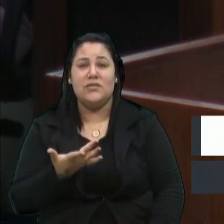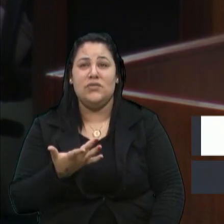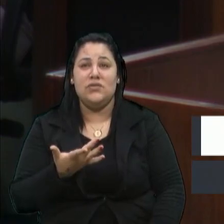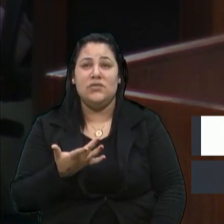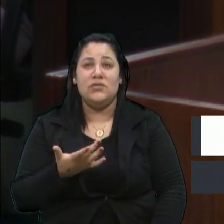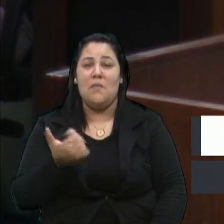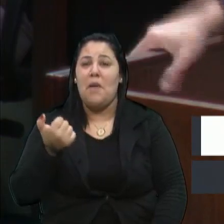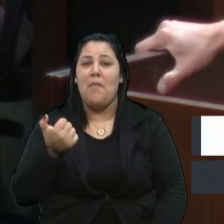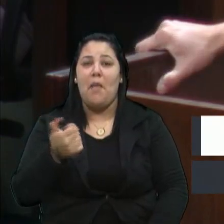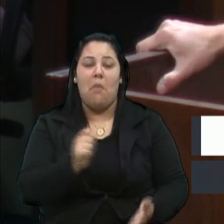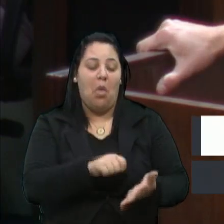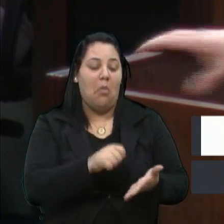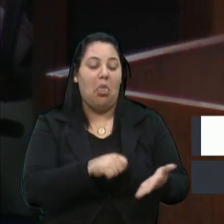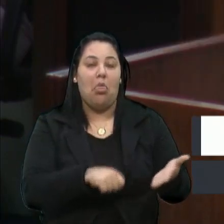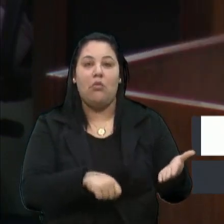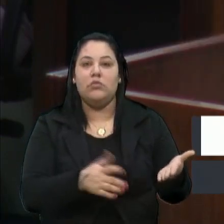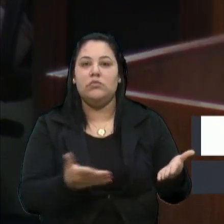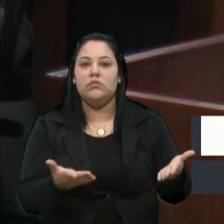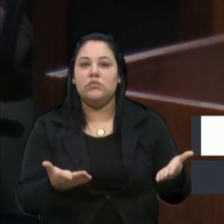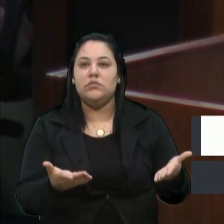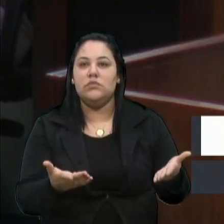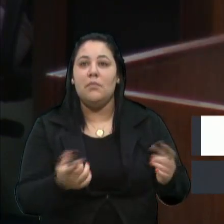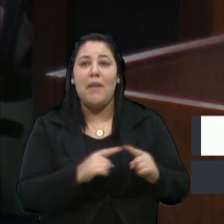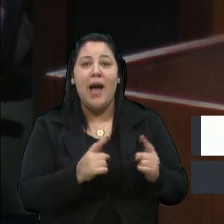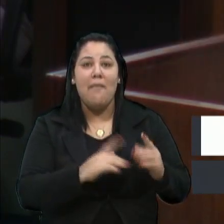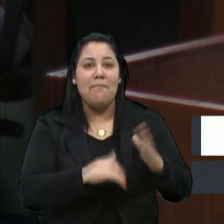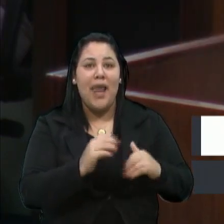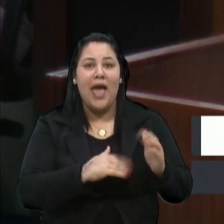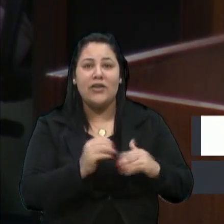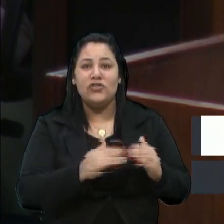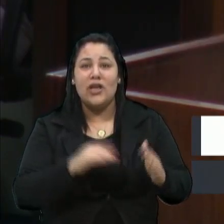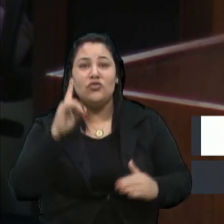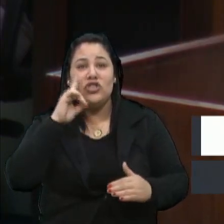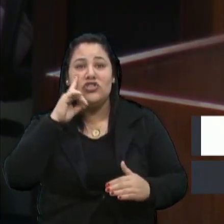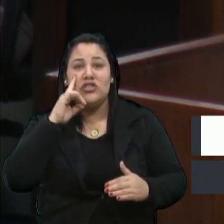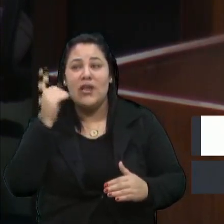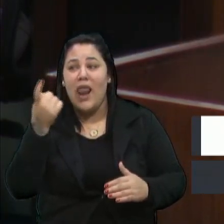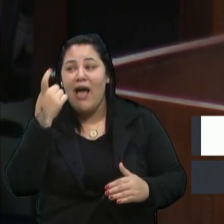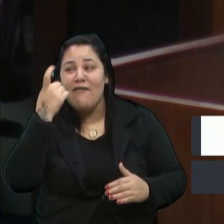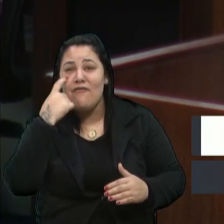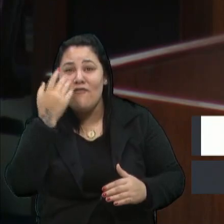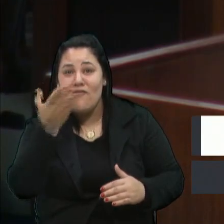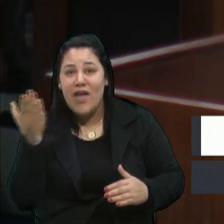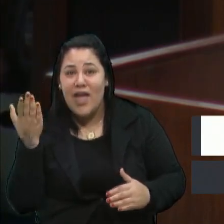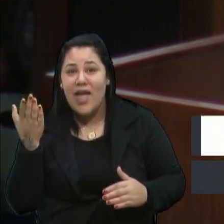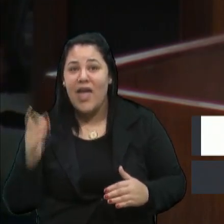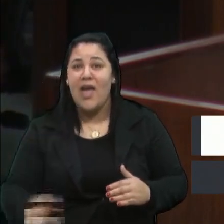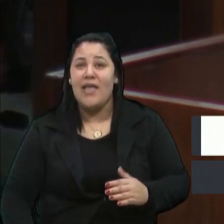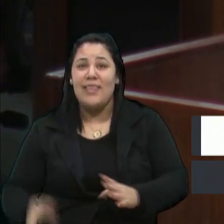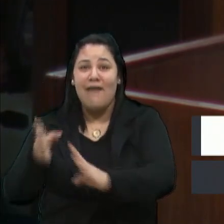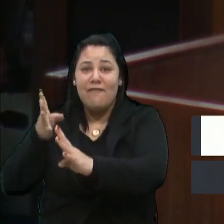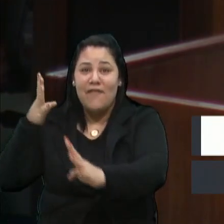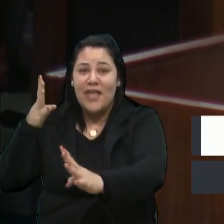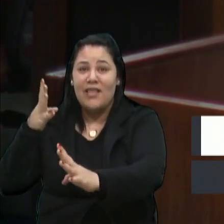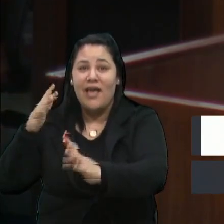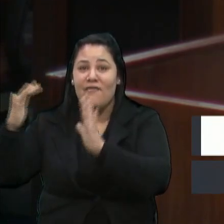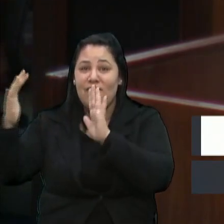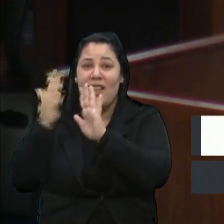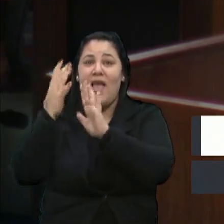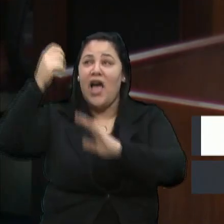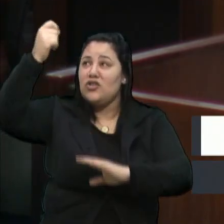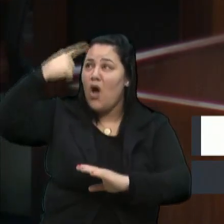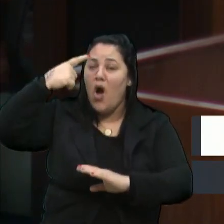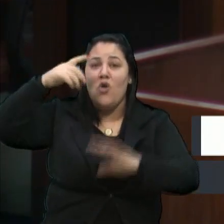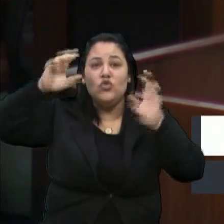e despachar mas a prática é o dia a dia ir lá pisar no barro ir lá na fila o